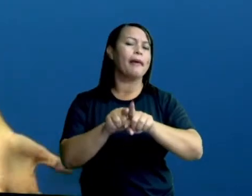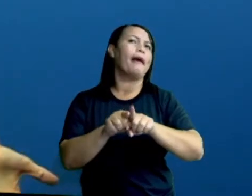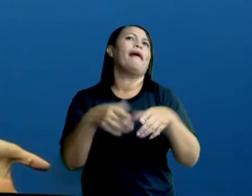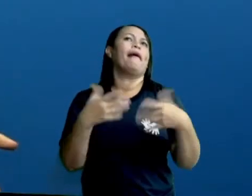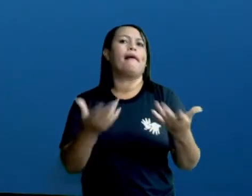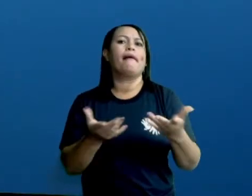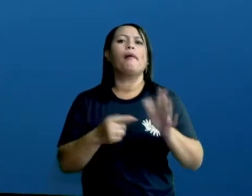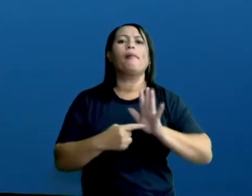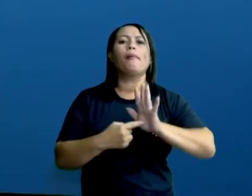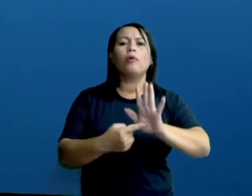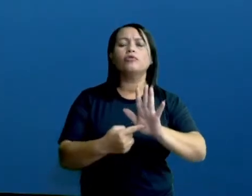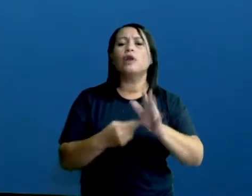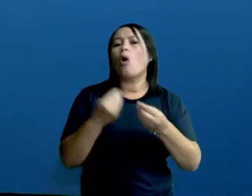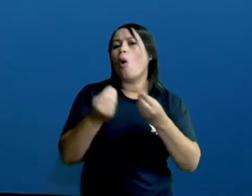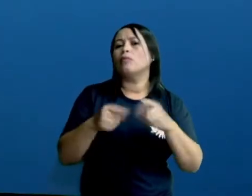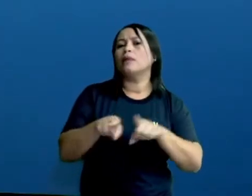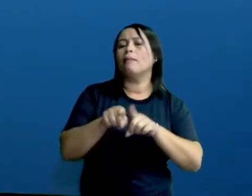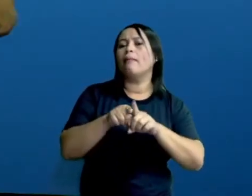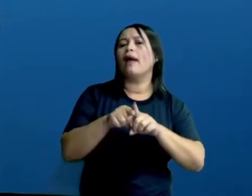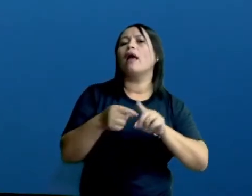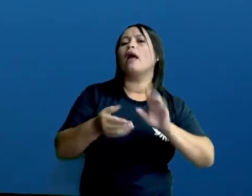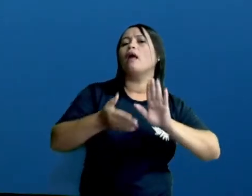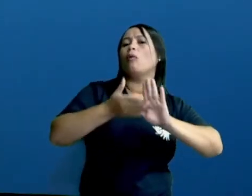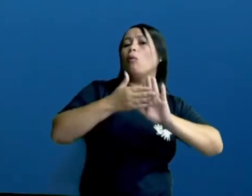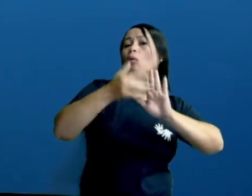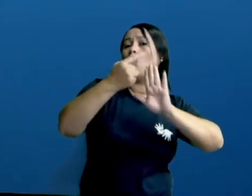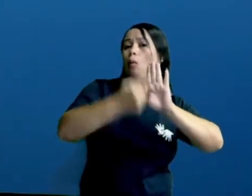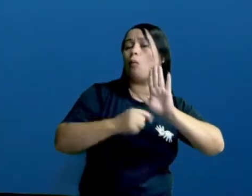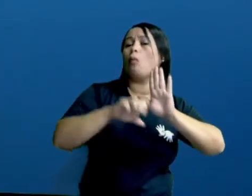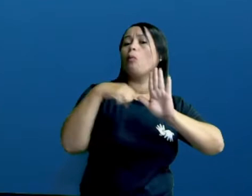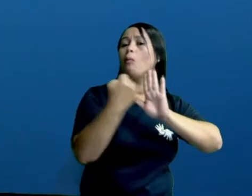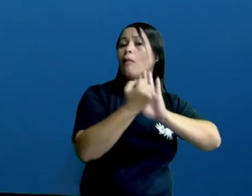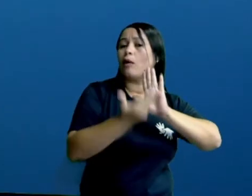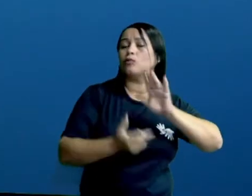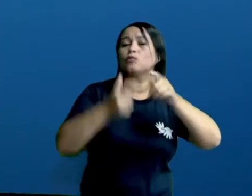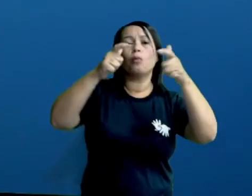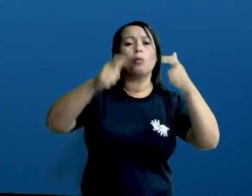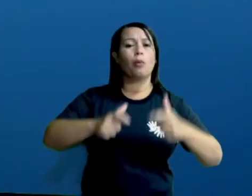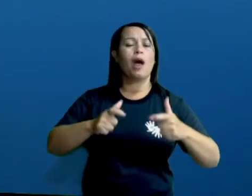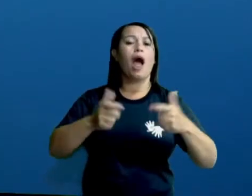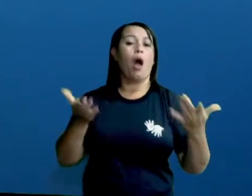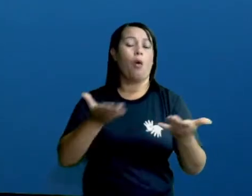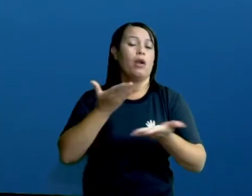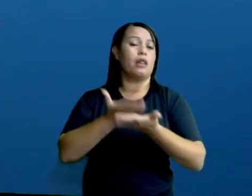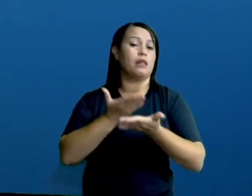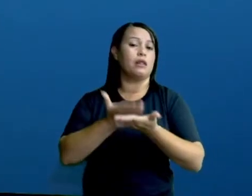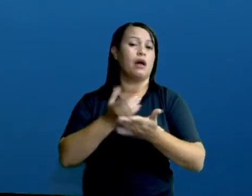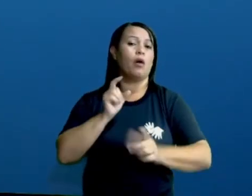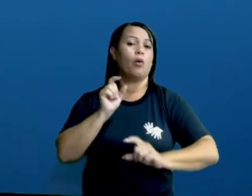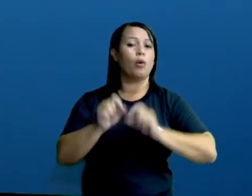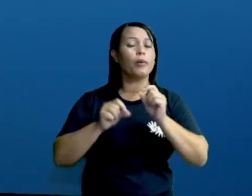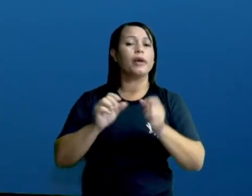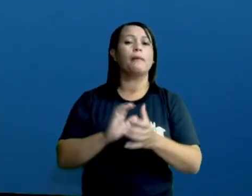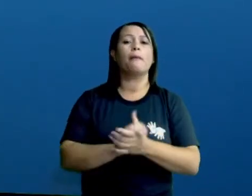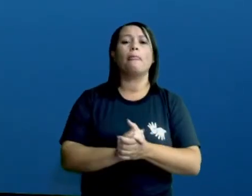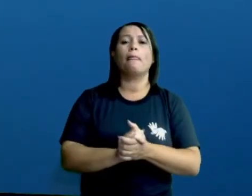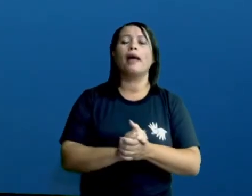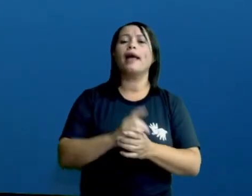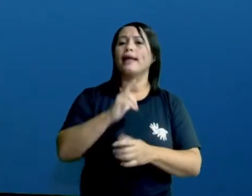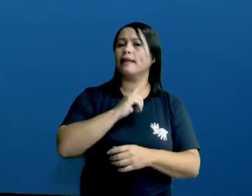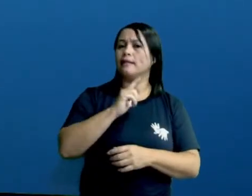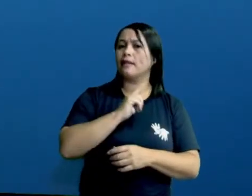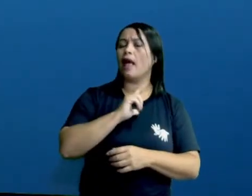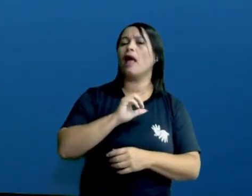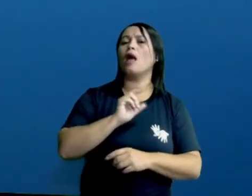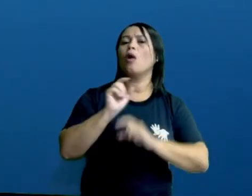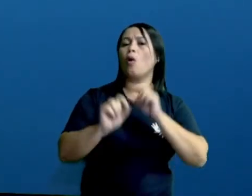forma representativa, sobre um lugar, tá bom? Então, nesta aula, que